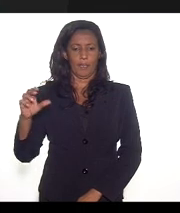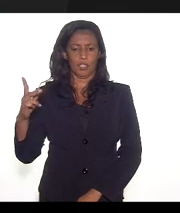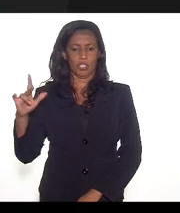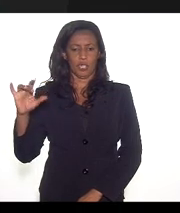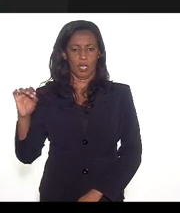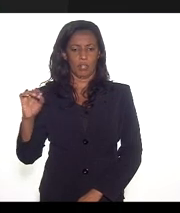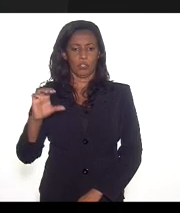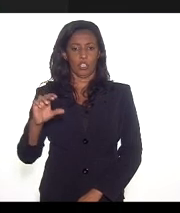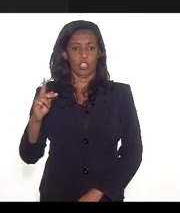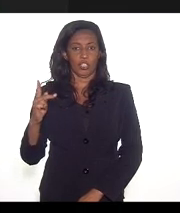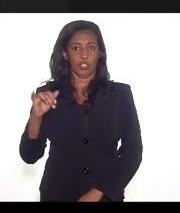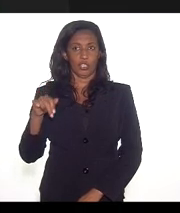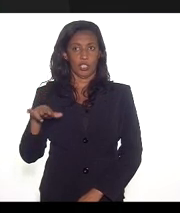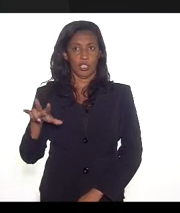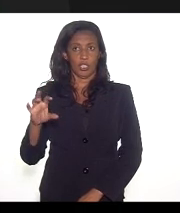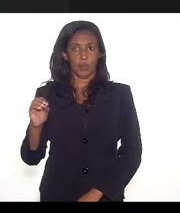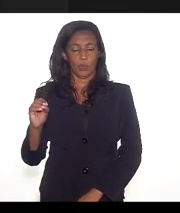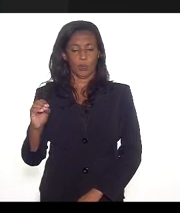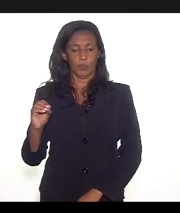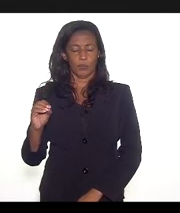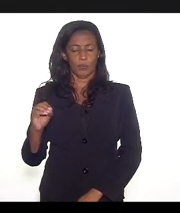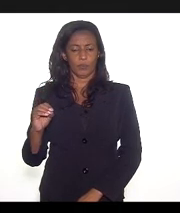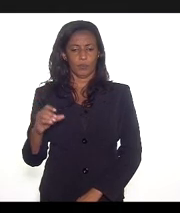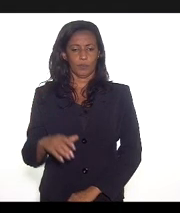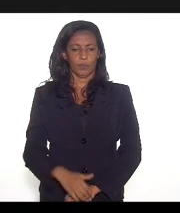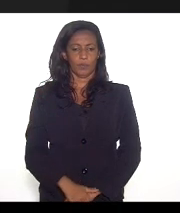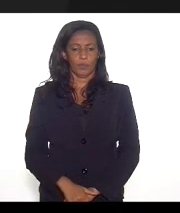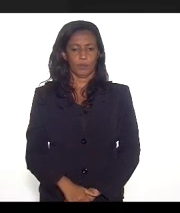Deputado Chiquinho da Mangueira.